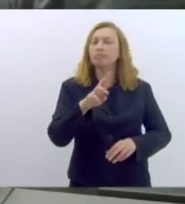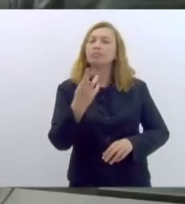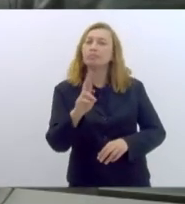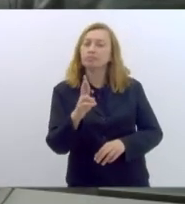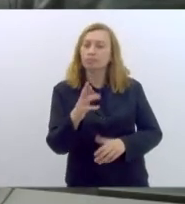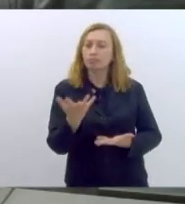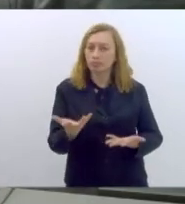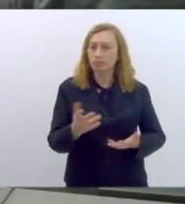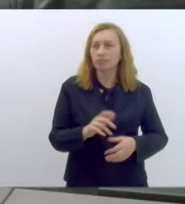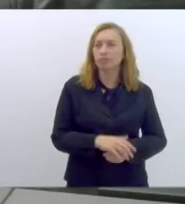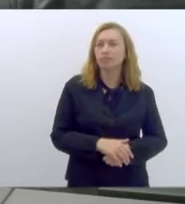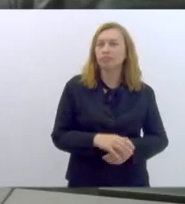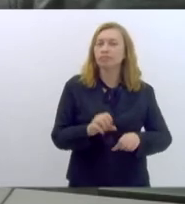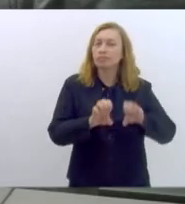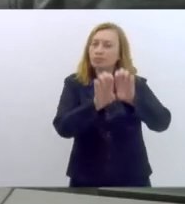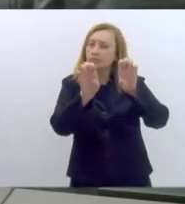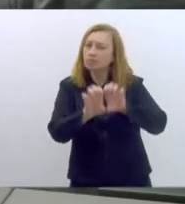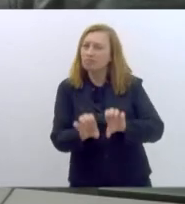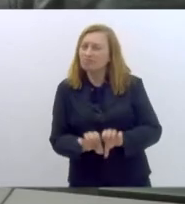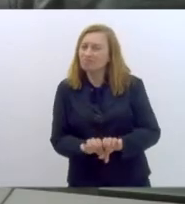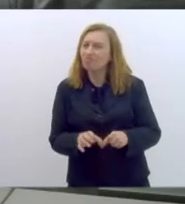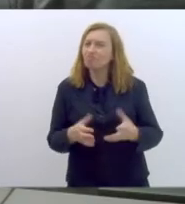estrutura... Eu acho que